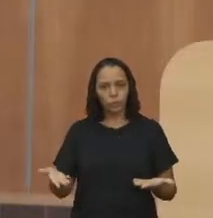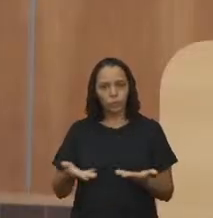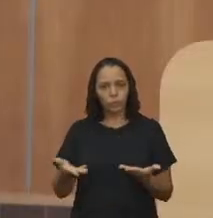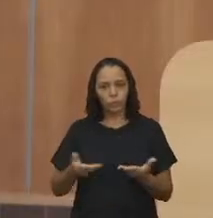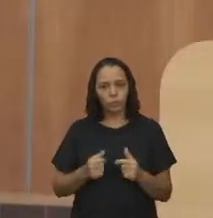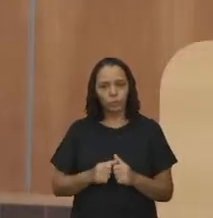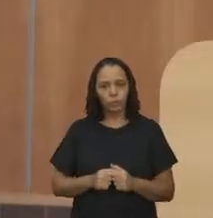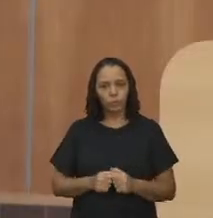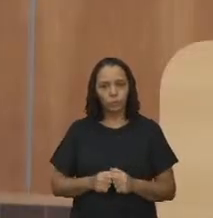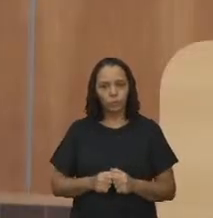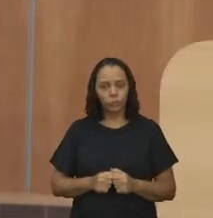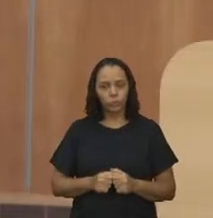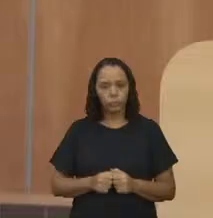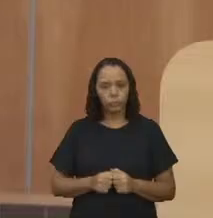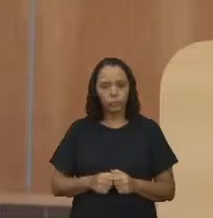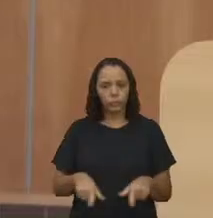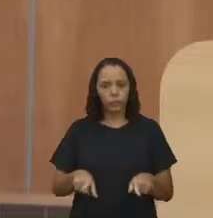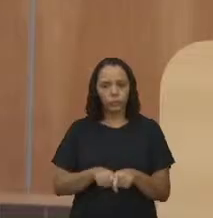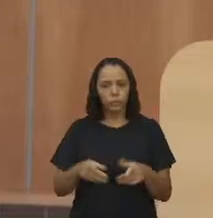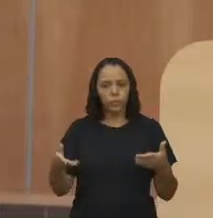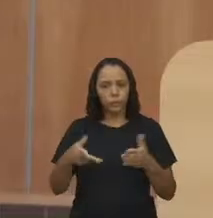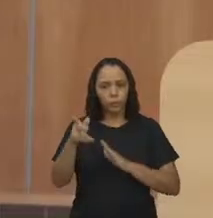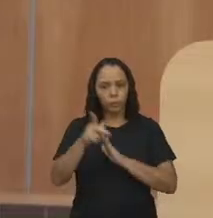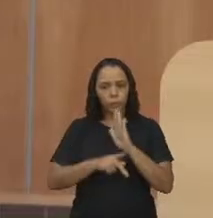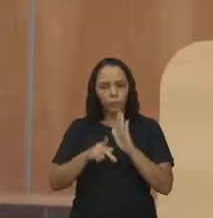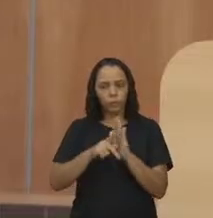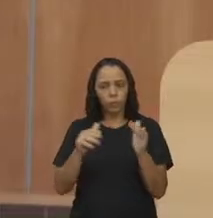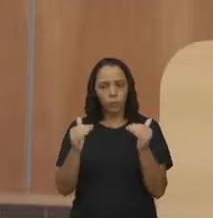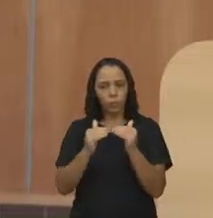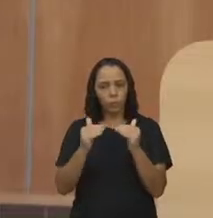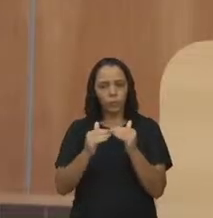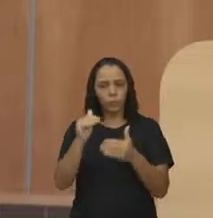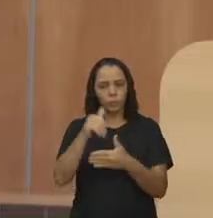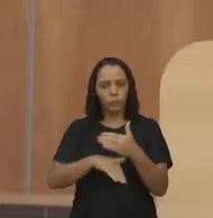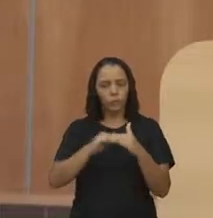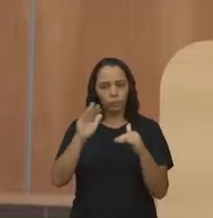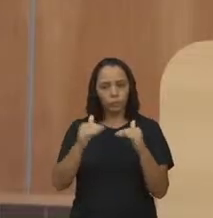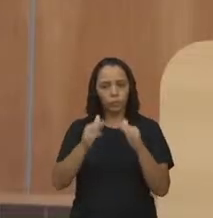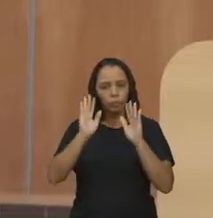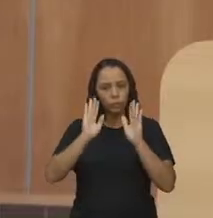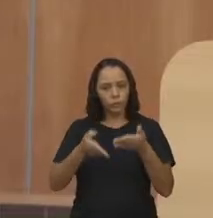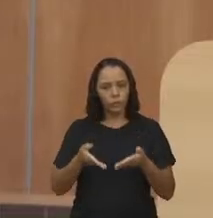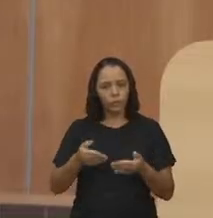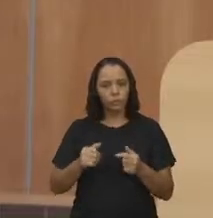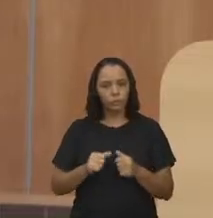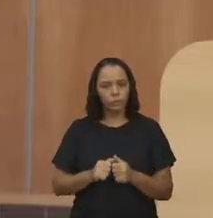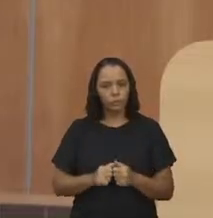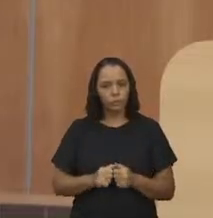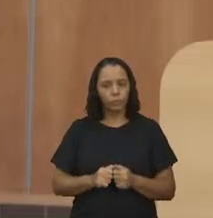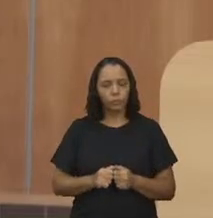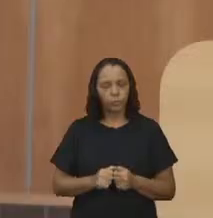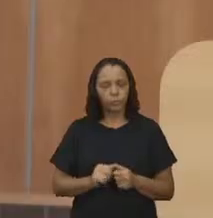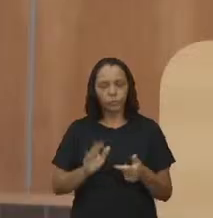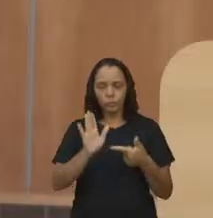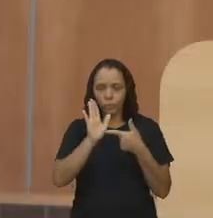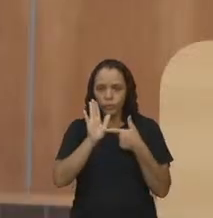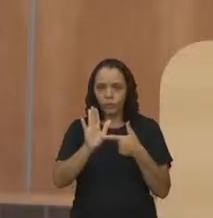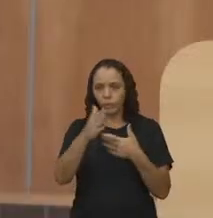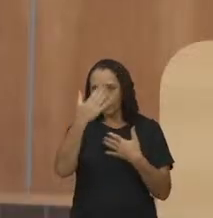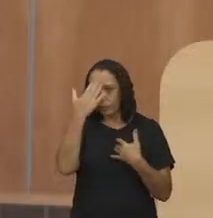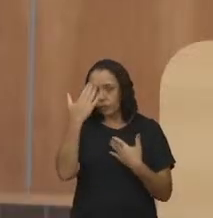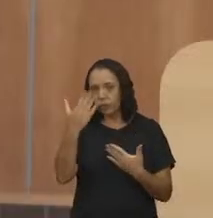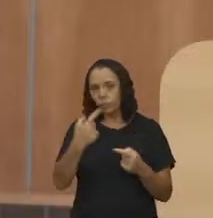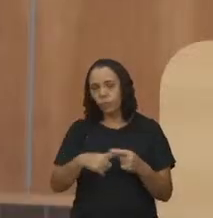de agente de trânsito Mirim no município de Jacareí. Então, sou favorável, já deixo para você minha fala como gratidão,